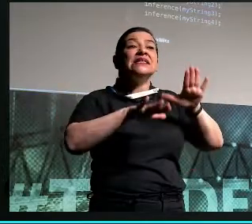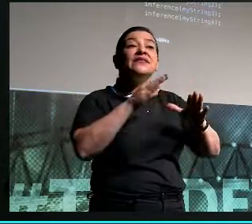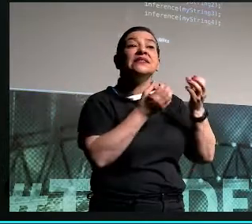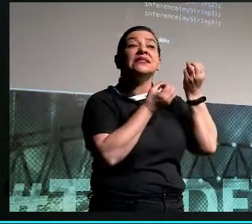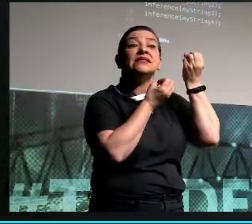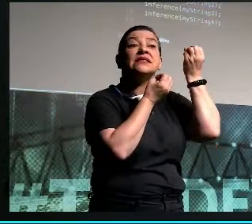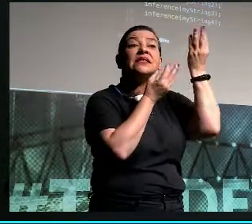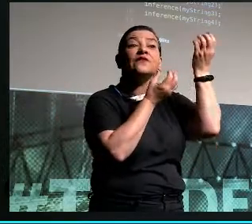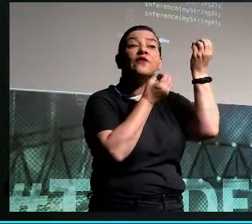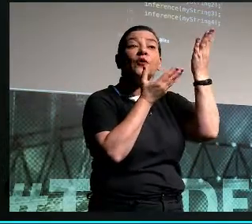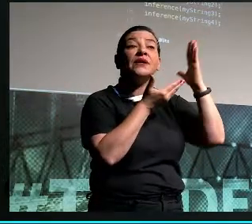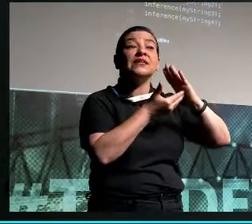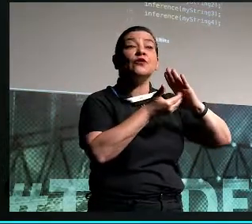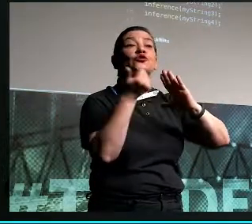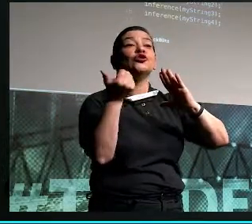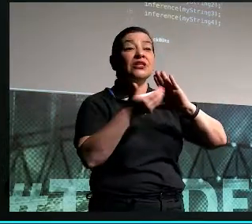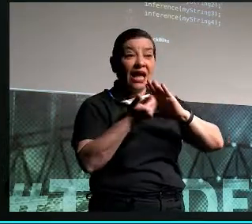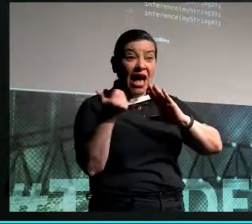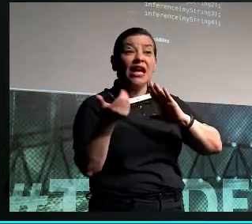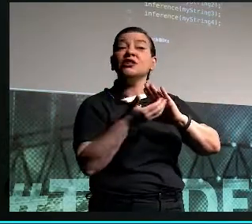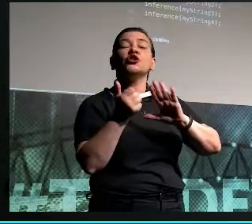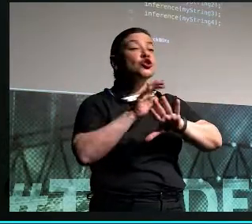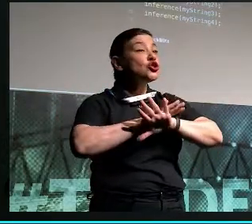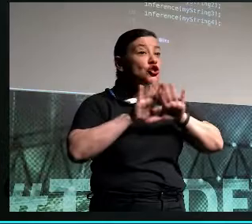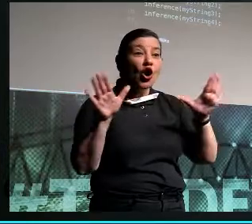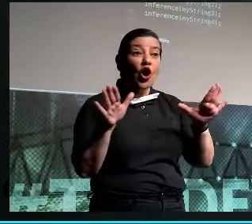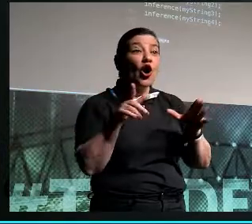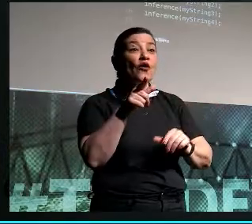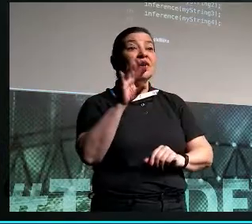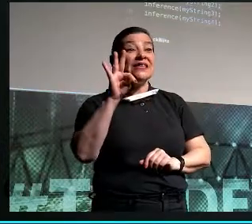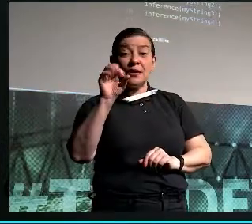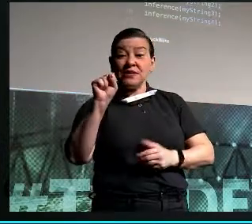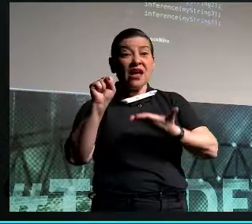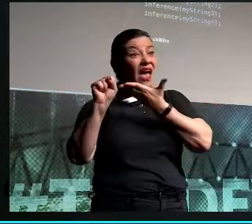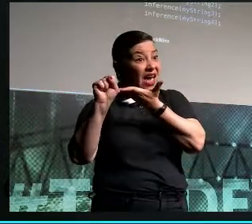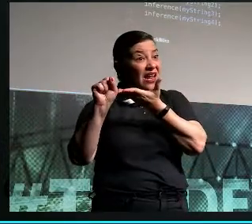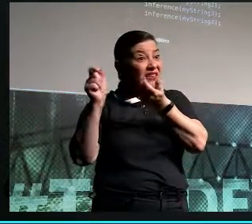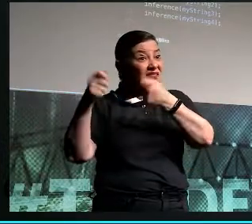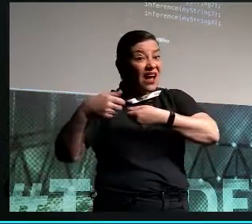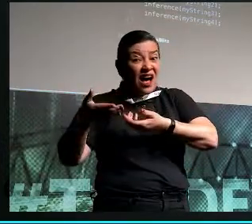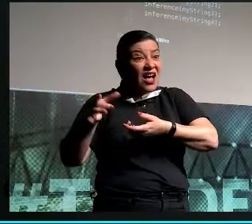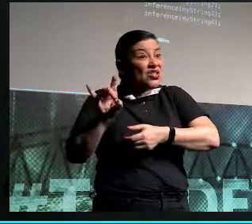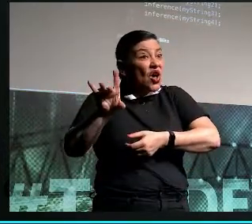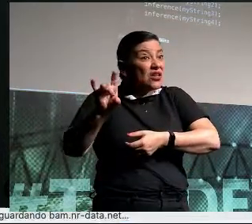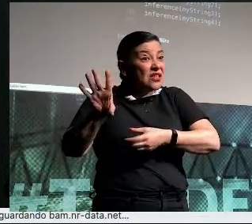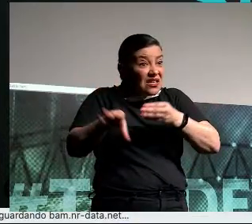informação extra que o TypeScript pode estar inferindo para você e você não está deixando ele fazer o trabalho dele.